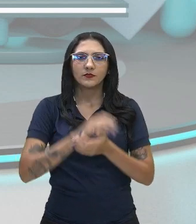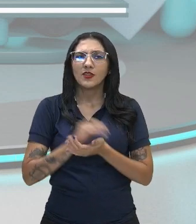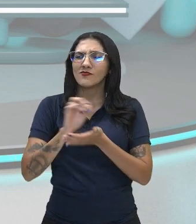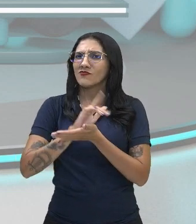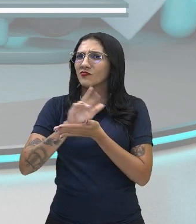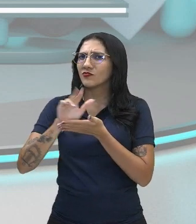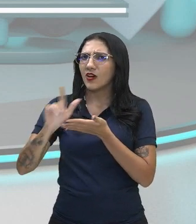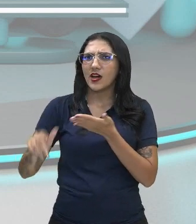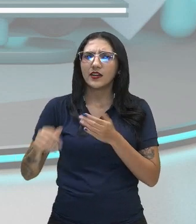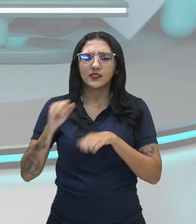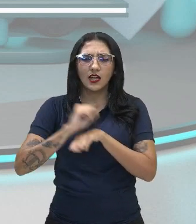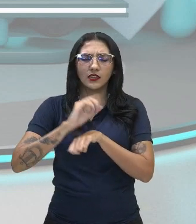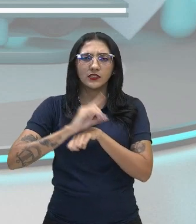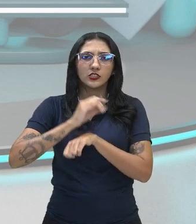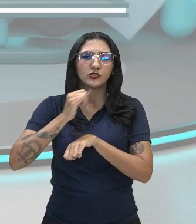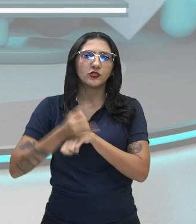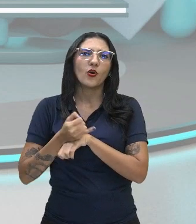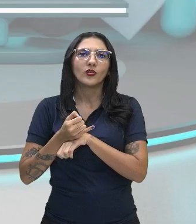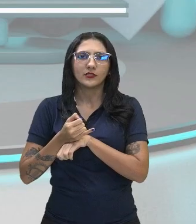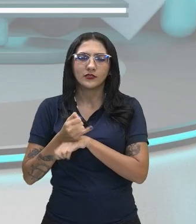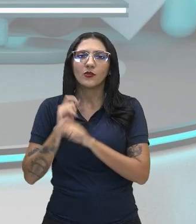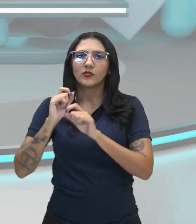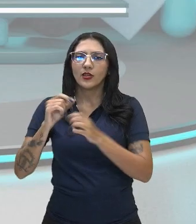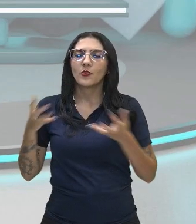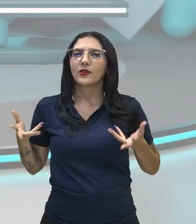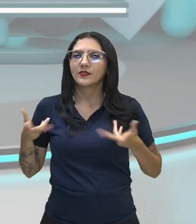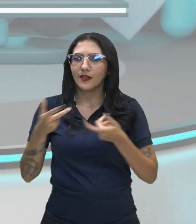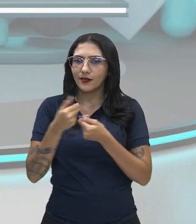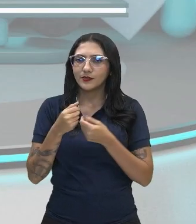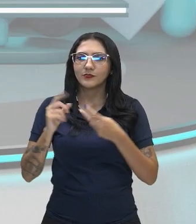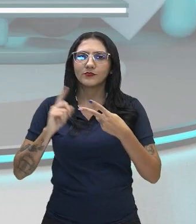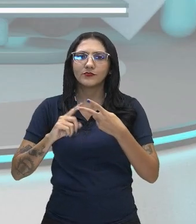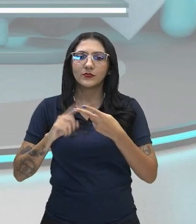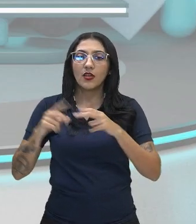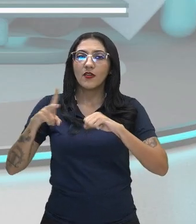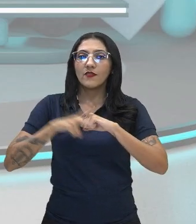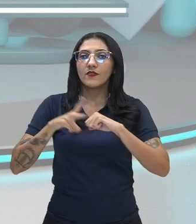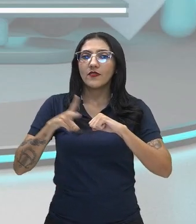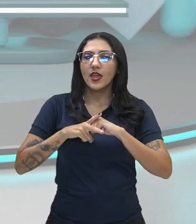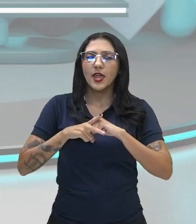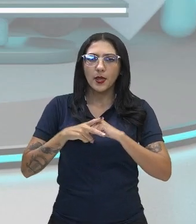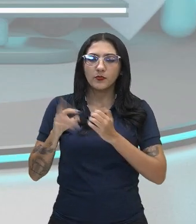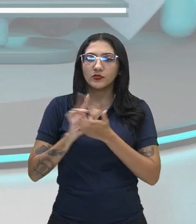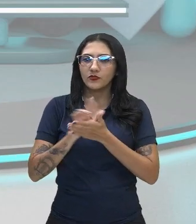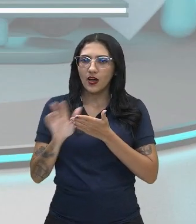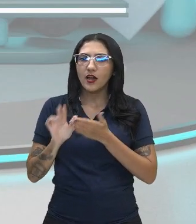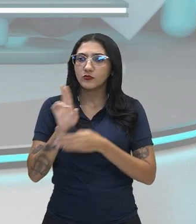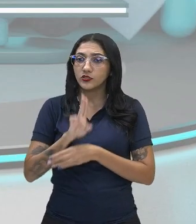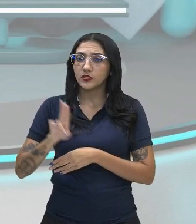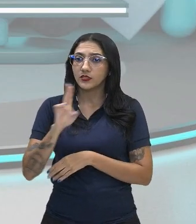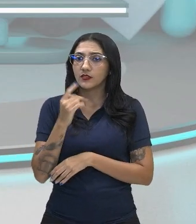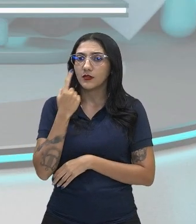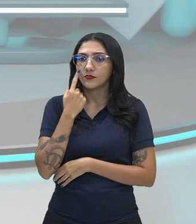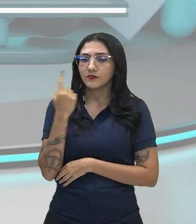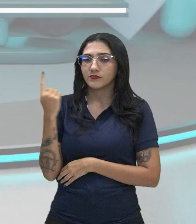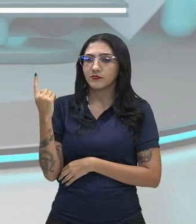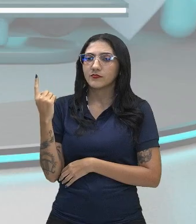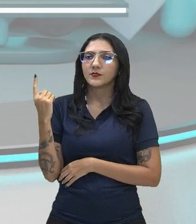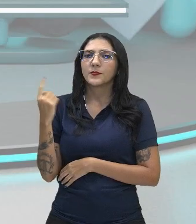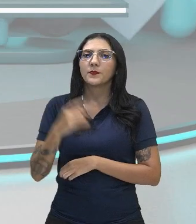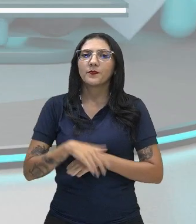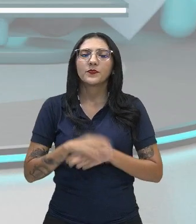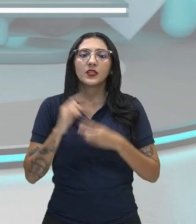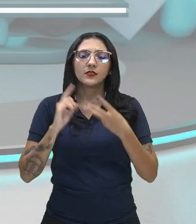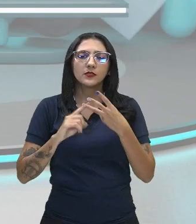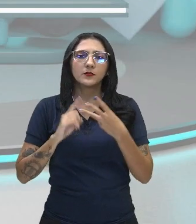muitos adjetivos, porque vão qualificar, verbos de estado, ser, estar, parecer